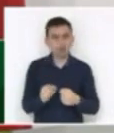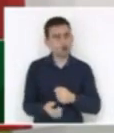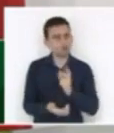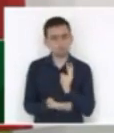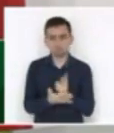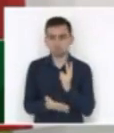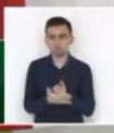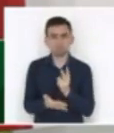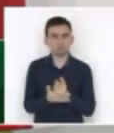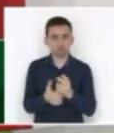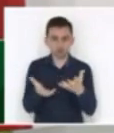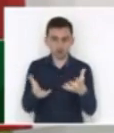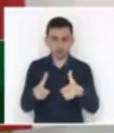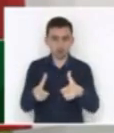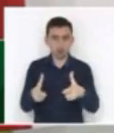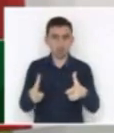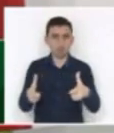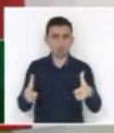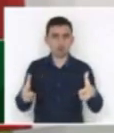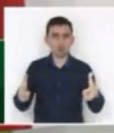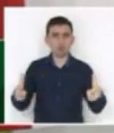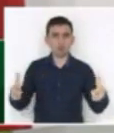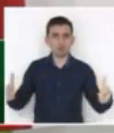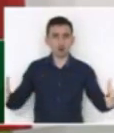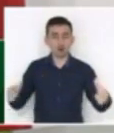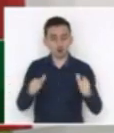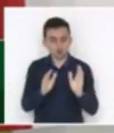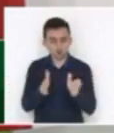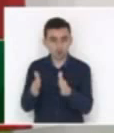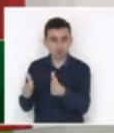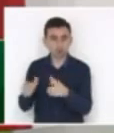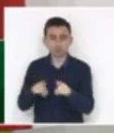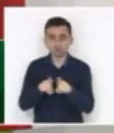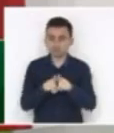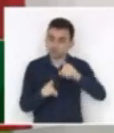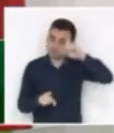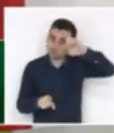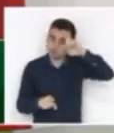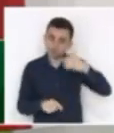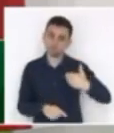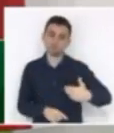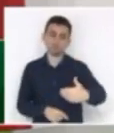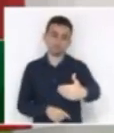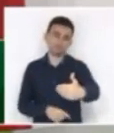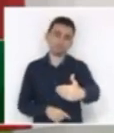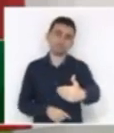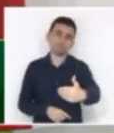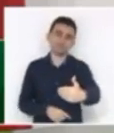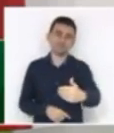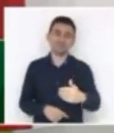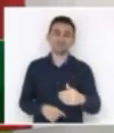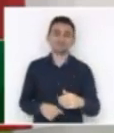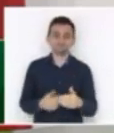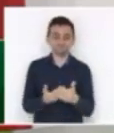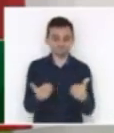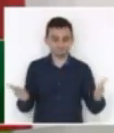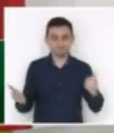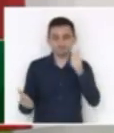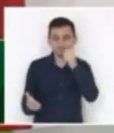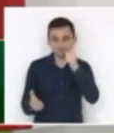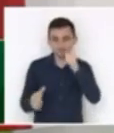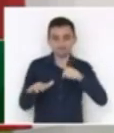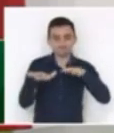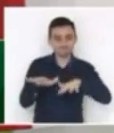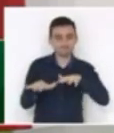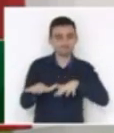crescer coletivamente na organização e no cotidiano. Assim são as mulheres do movimento de